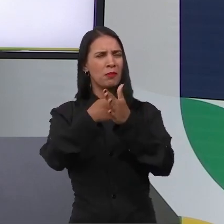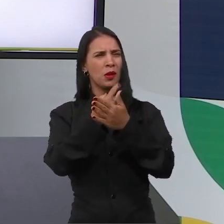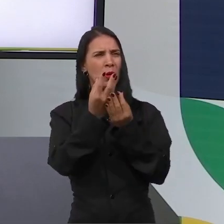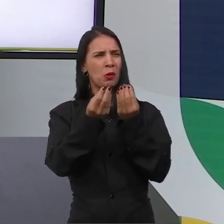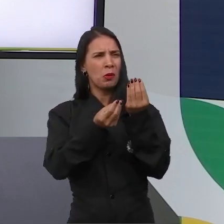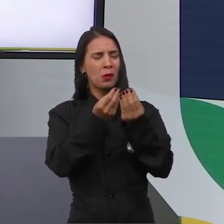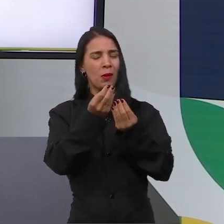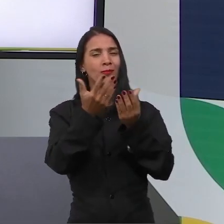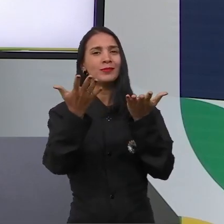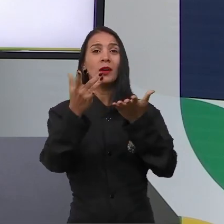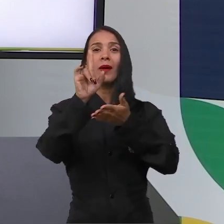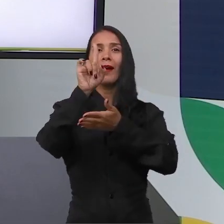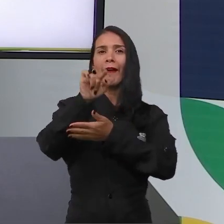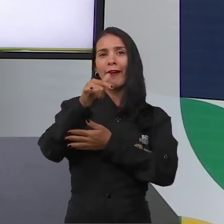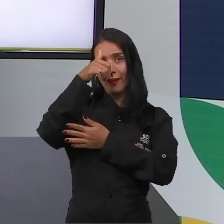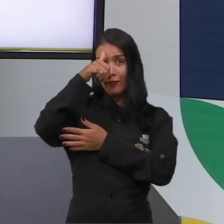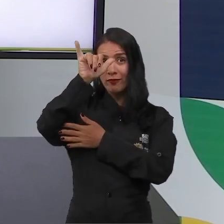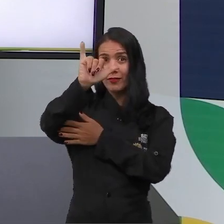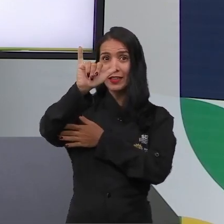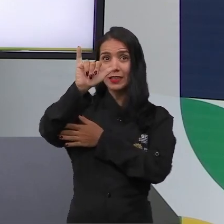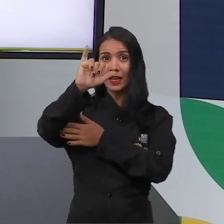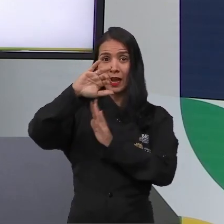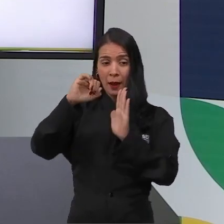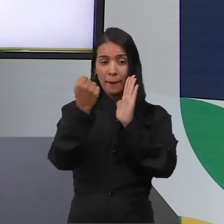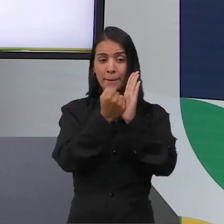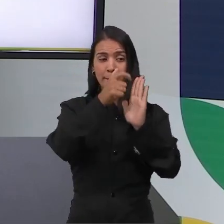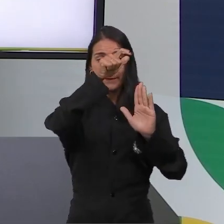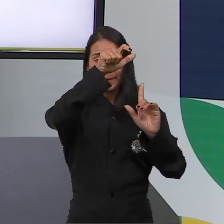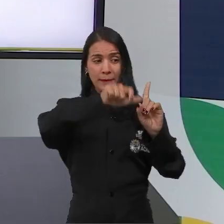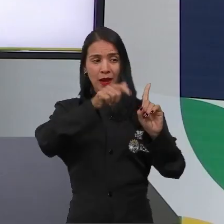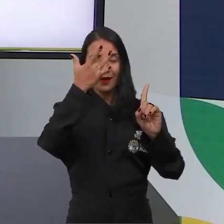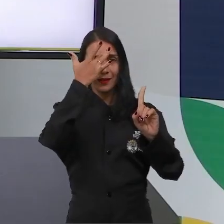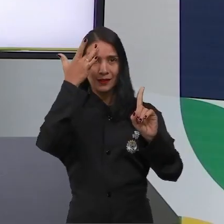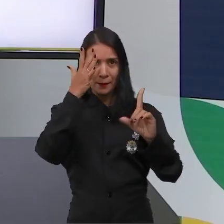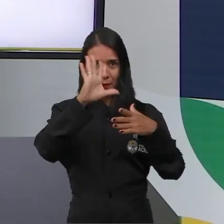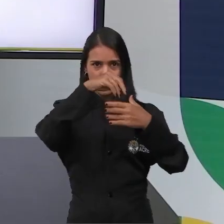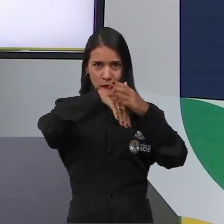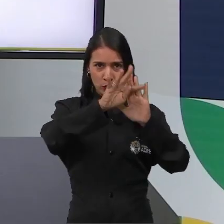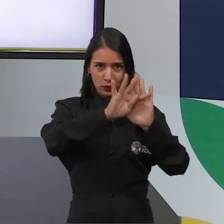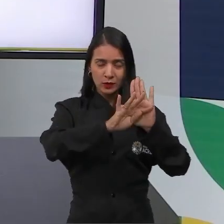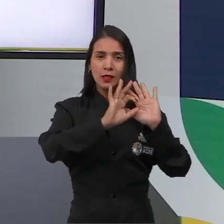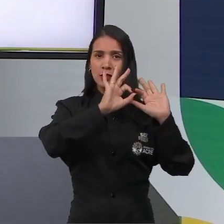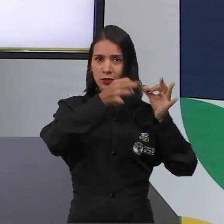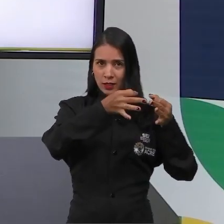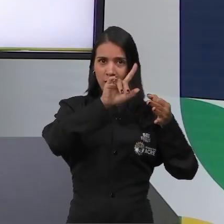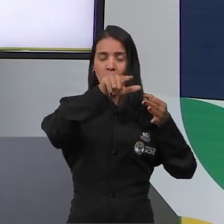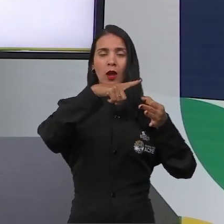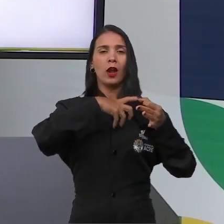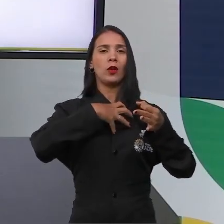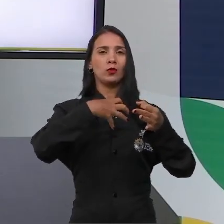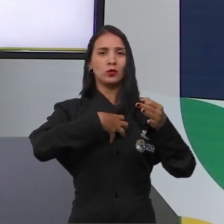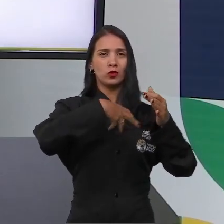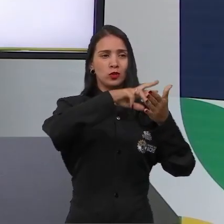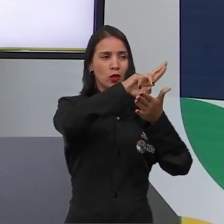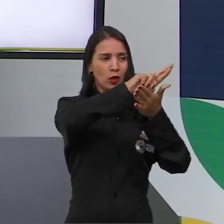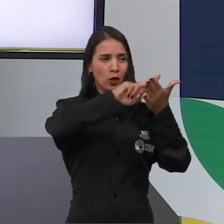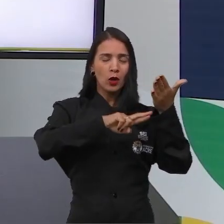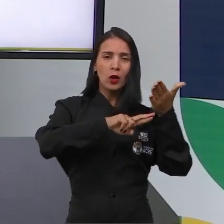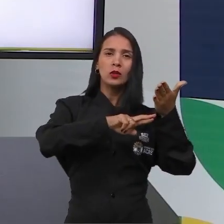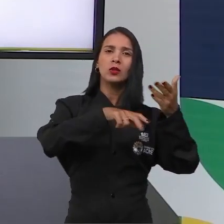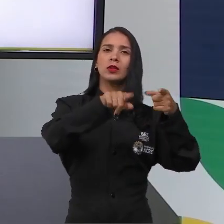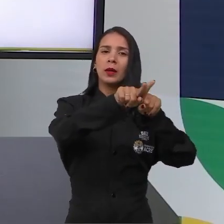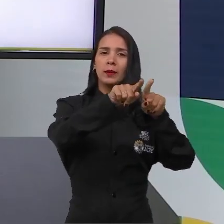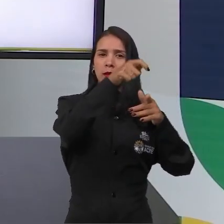gente já sabe que é uma forma muito importante, é uma estratégia aí de escrita, de redação textual importante aí para o